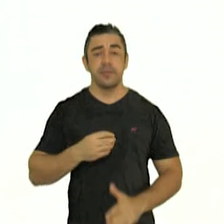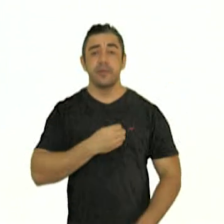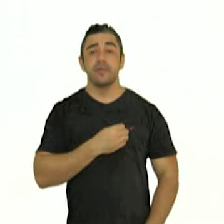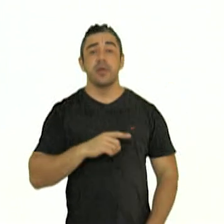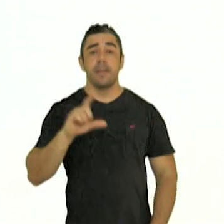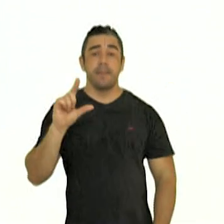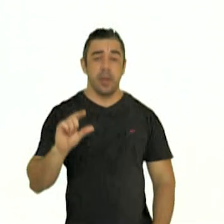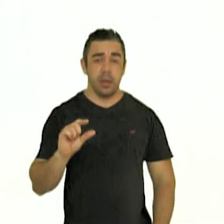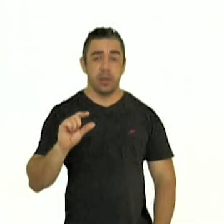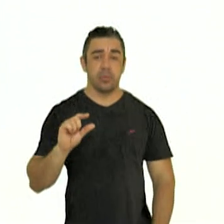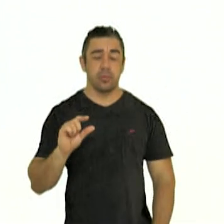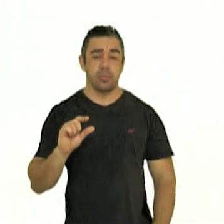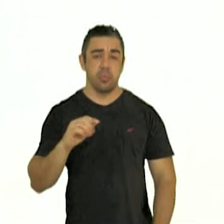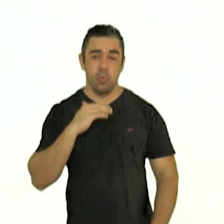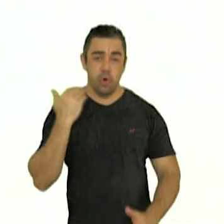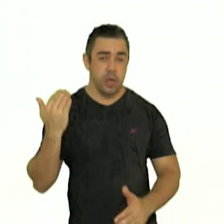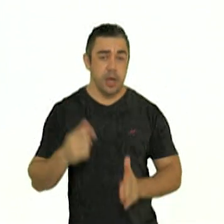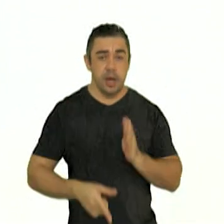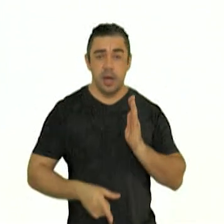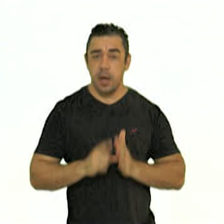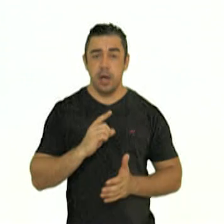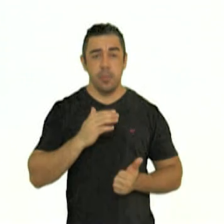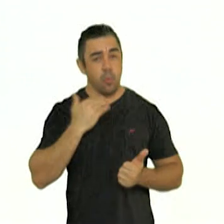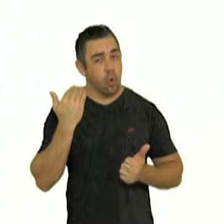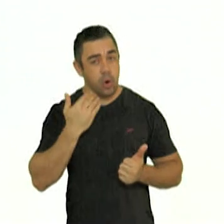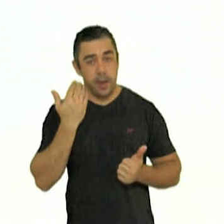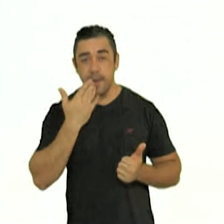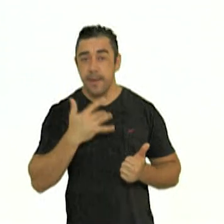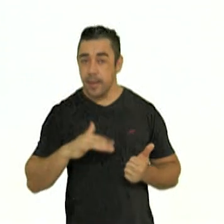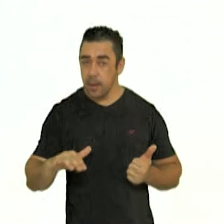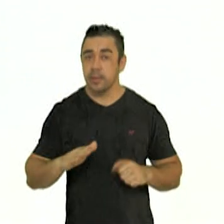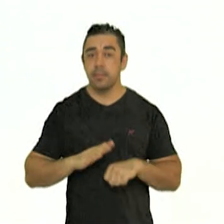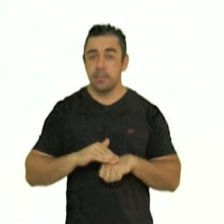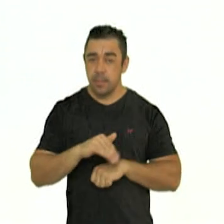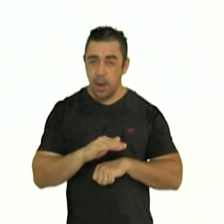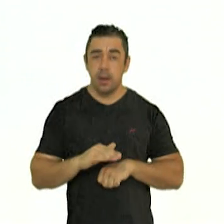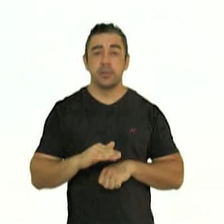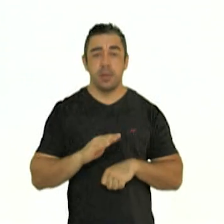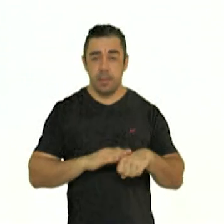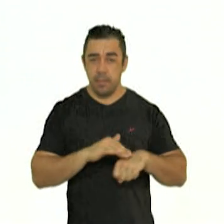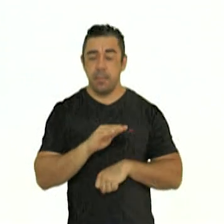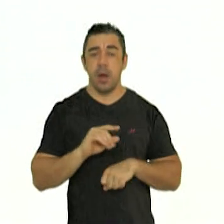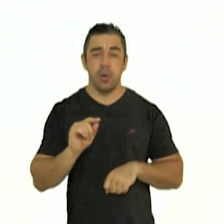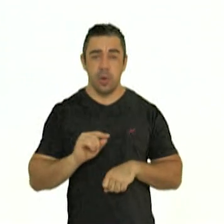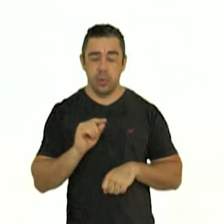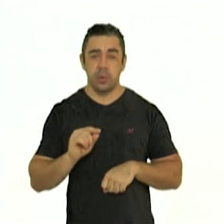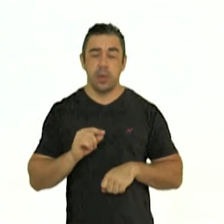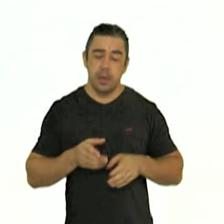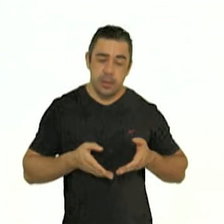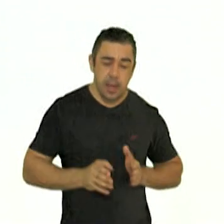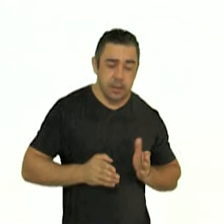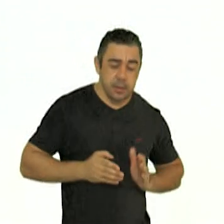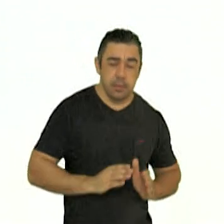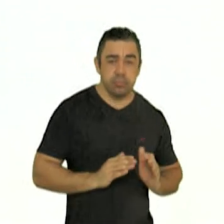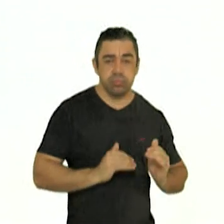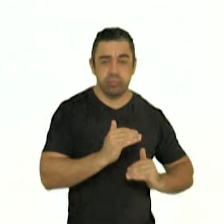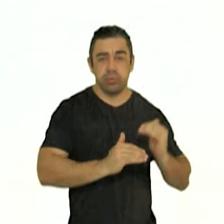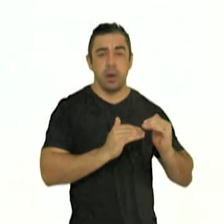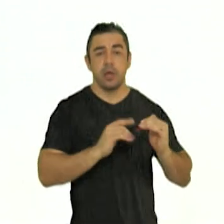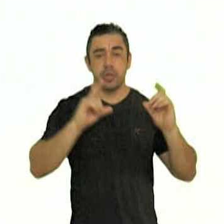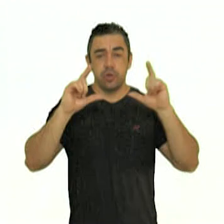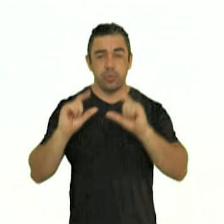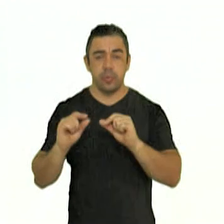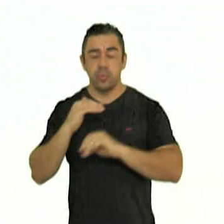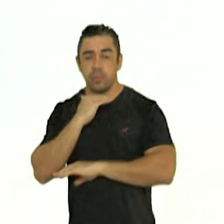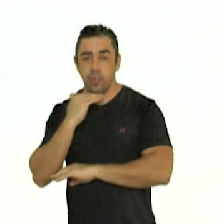expectativa de vida melhor, tinha uma mortalidade infantil maior, né? Então aumentam as taxas de natalidade e diminuem as taxas de